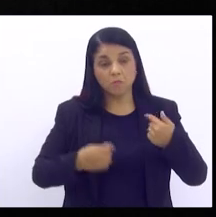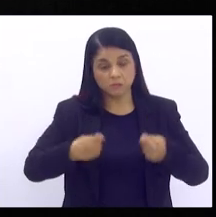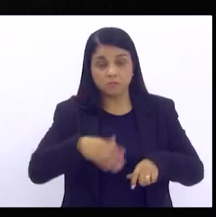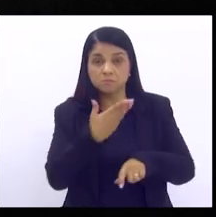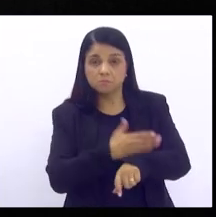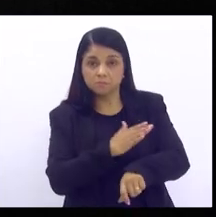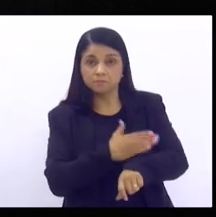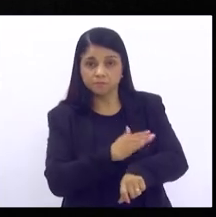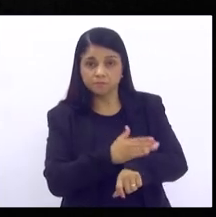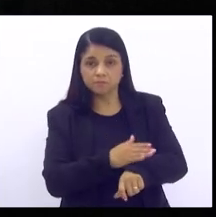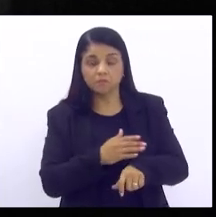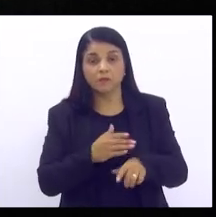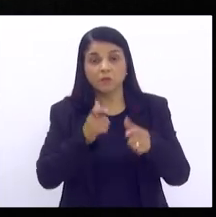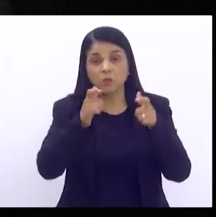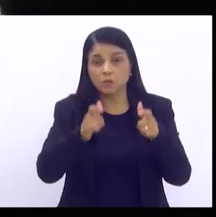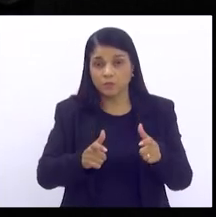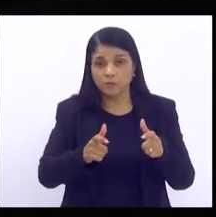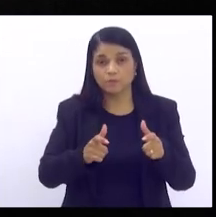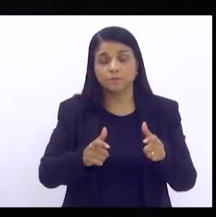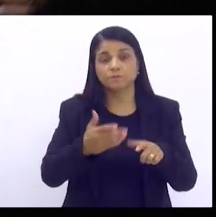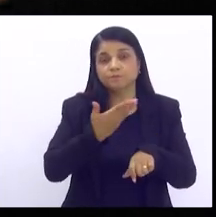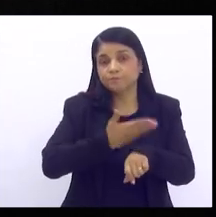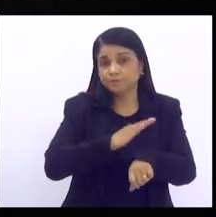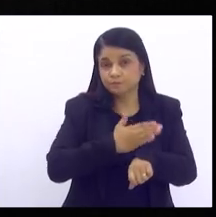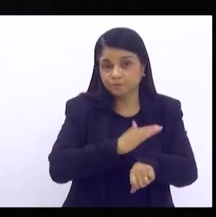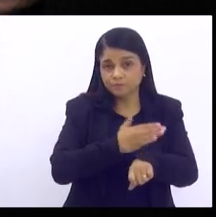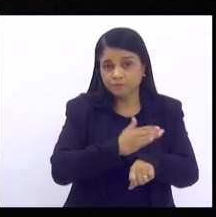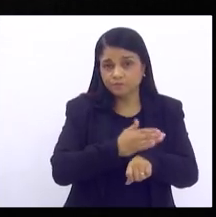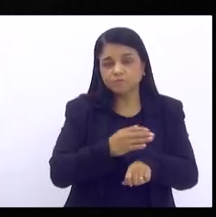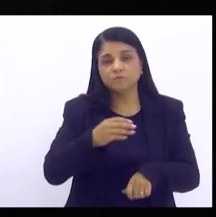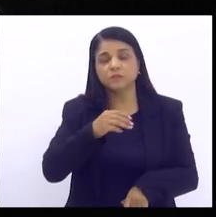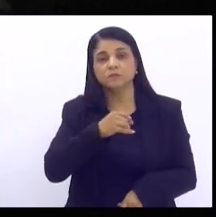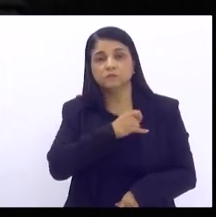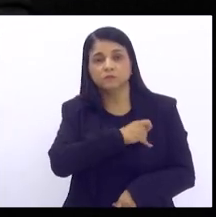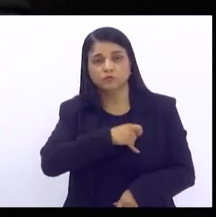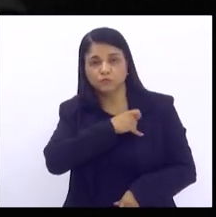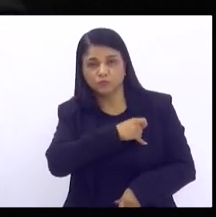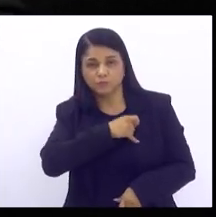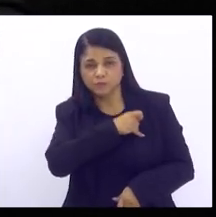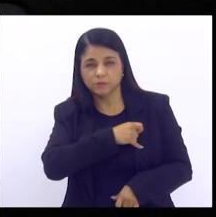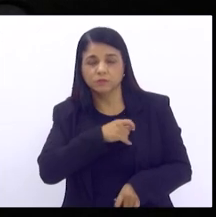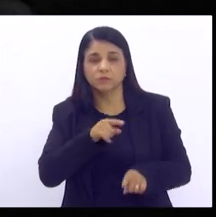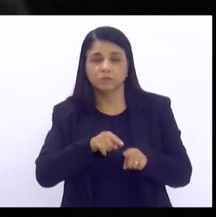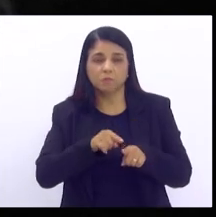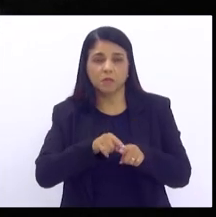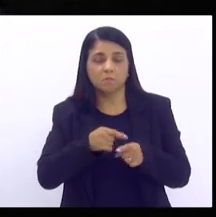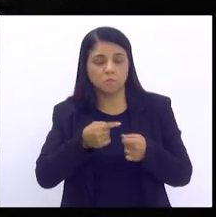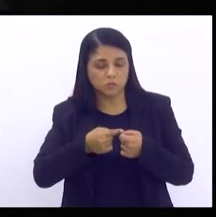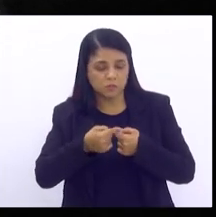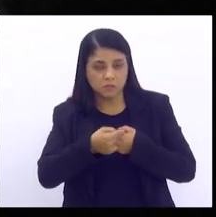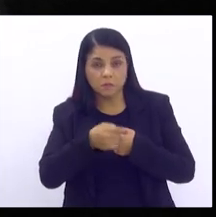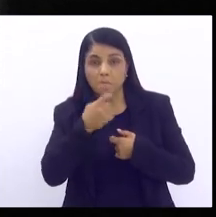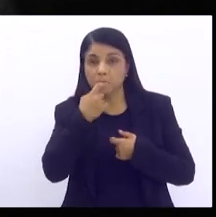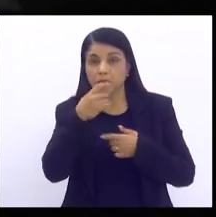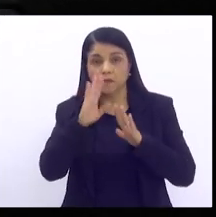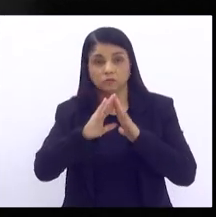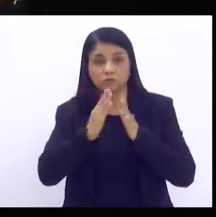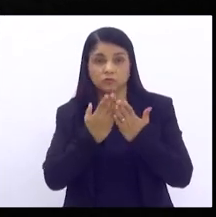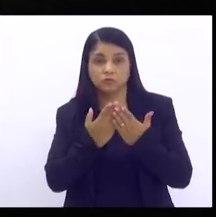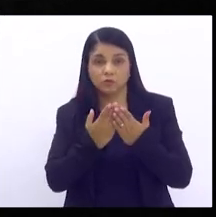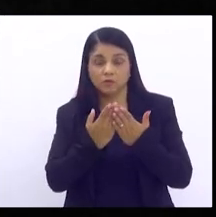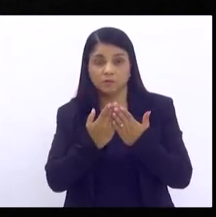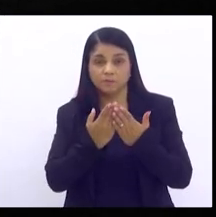estande, onde diversos estandes, hoje em São João de Meriti e outros municípios do estado do Rio de Janeiro, é próximo de uma escola.